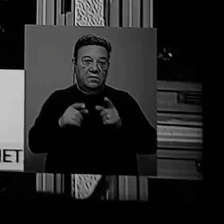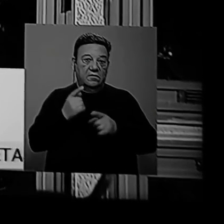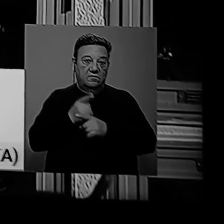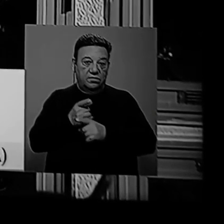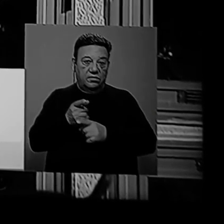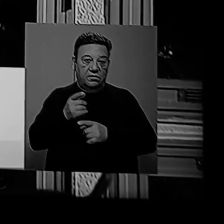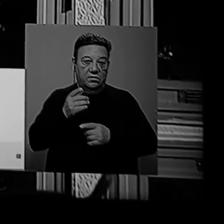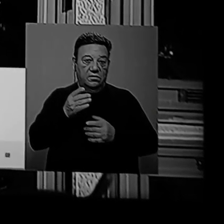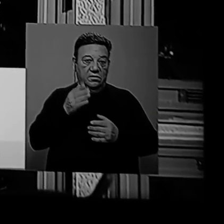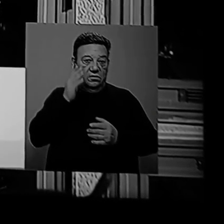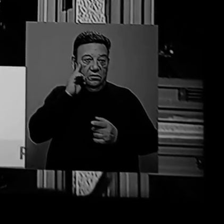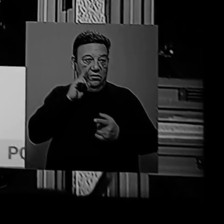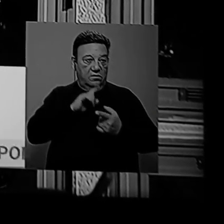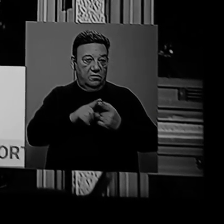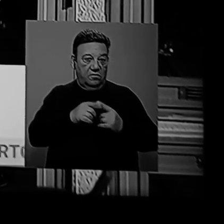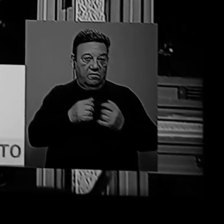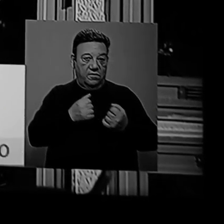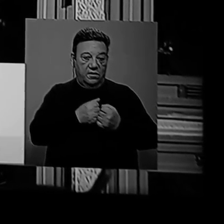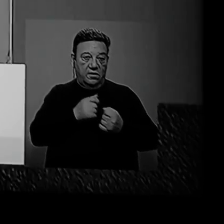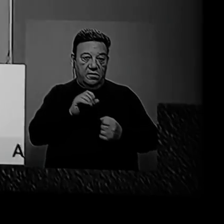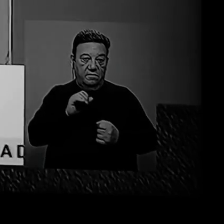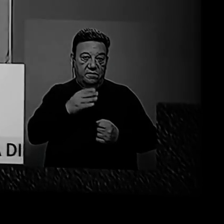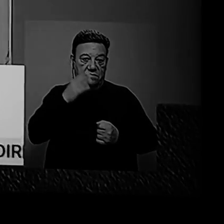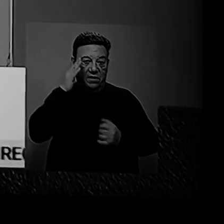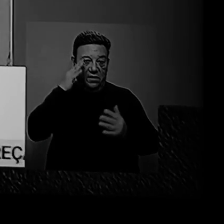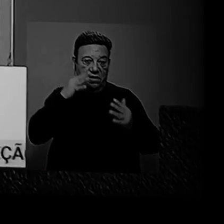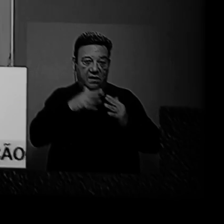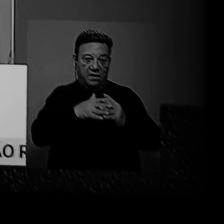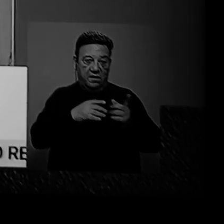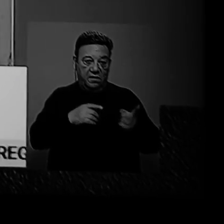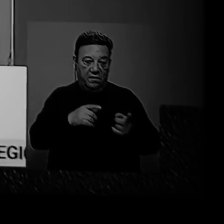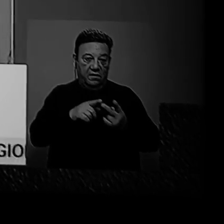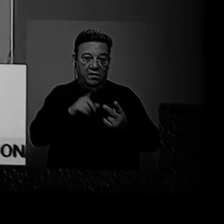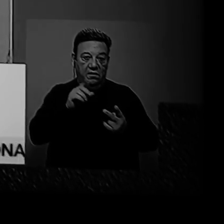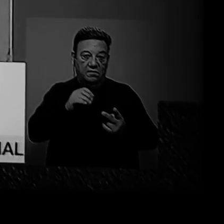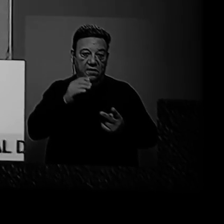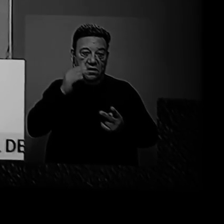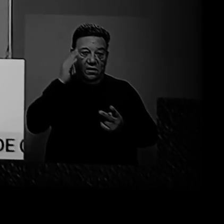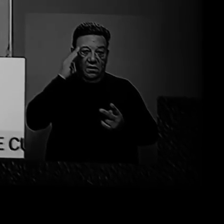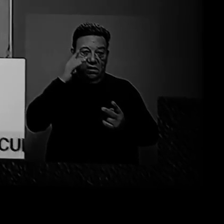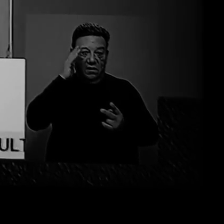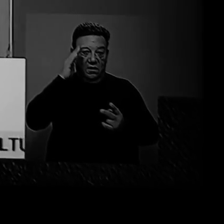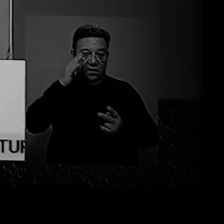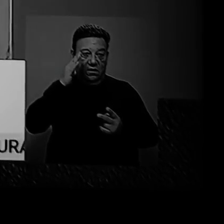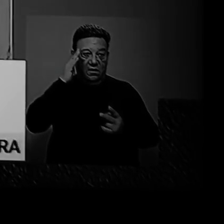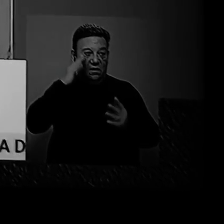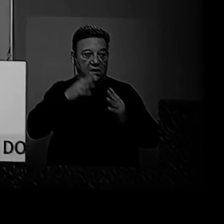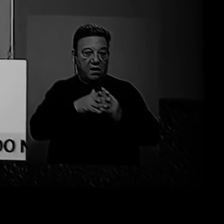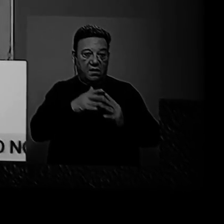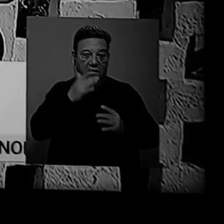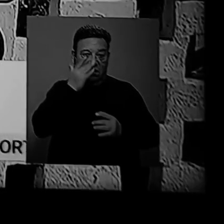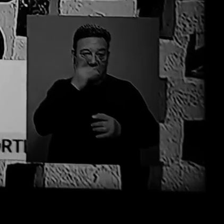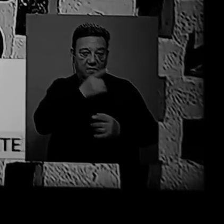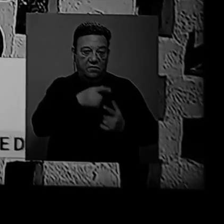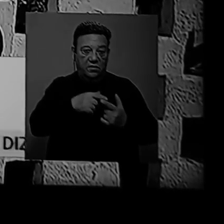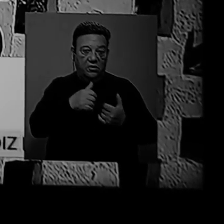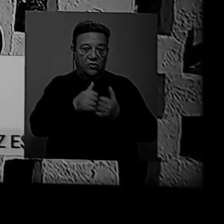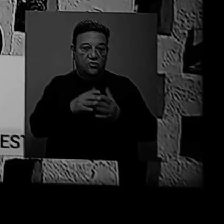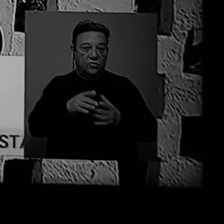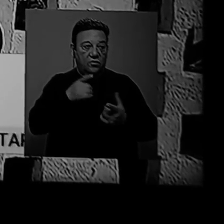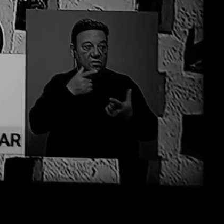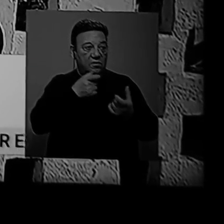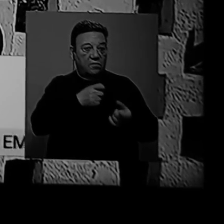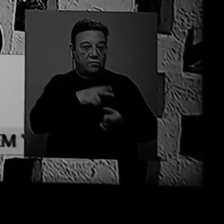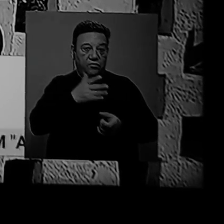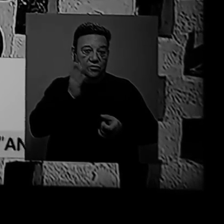os combatentes, que são da Primeira Guerra e também da Guerra do Ultramar e em todos os conflitos em Portugal, entre,